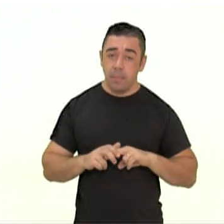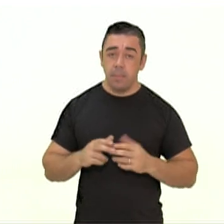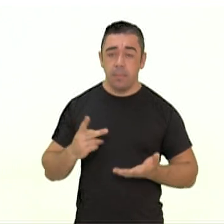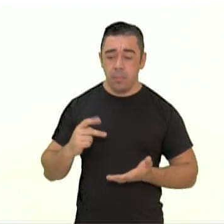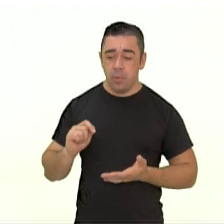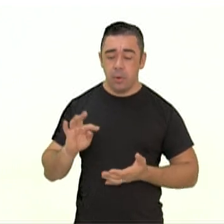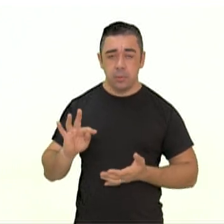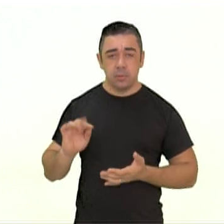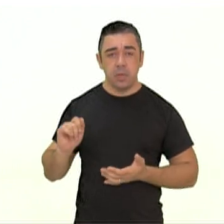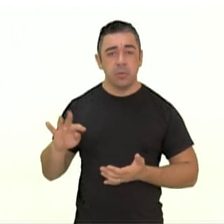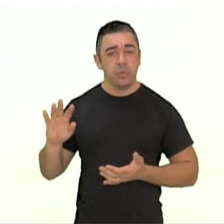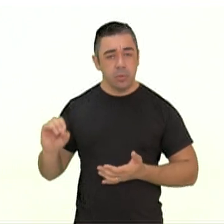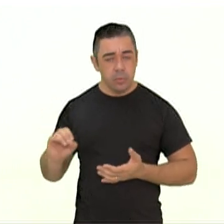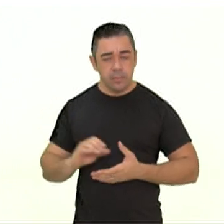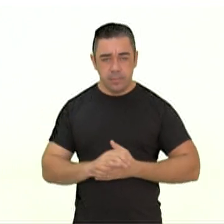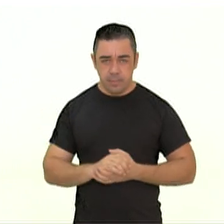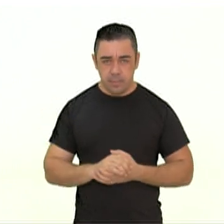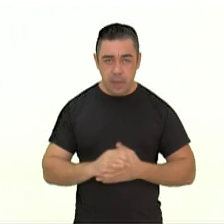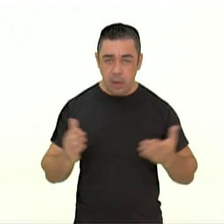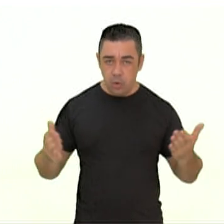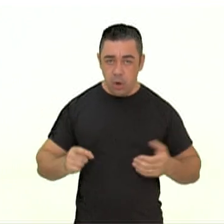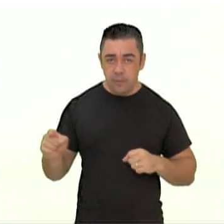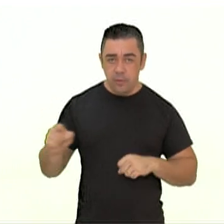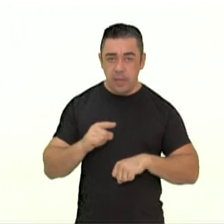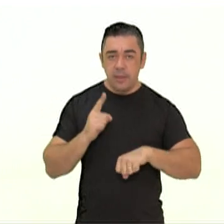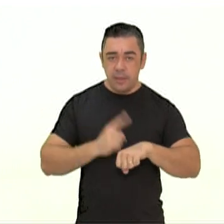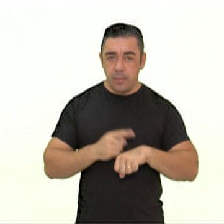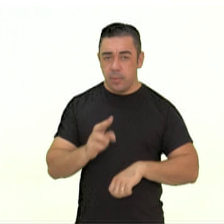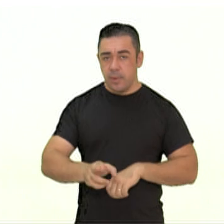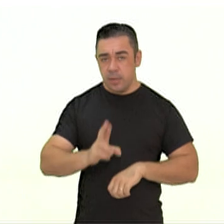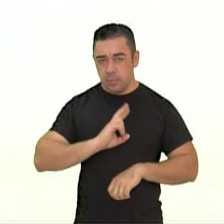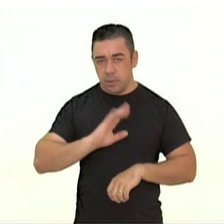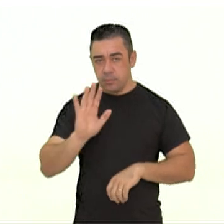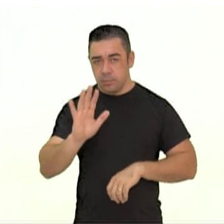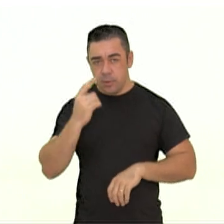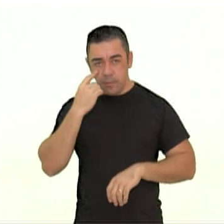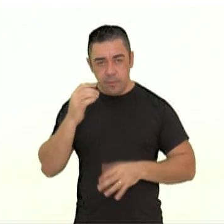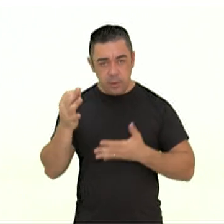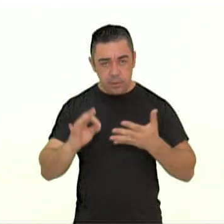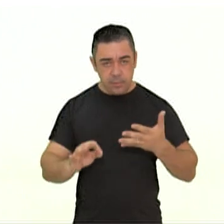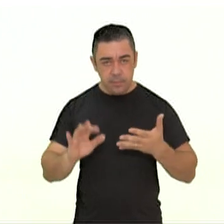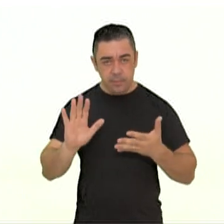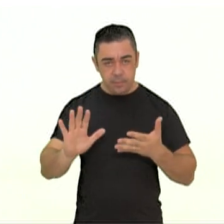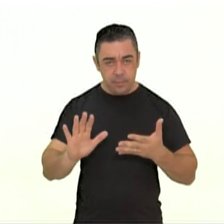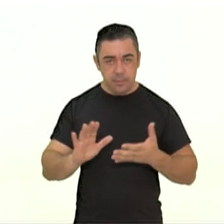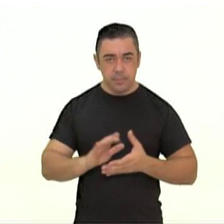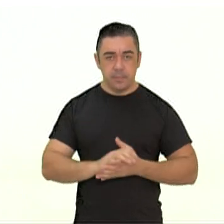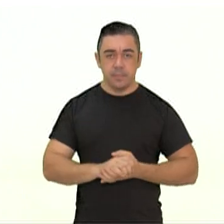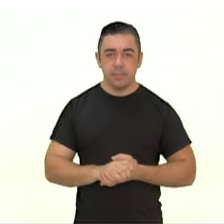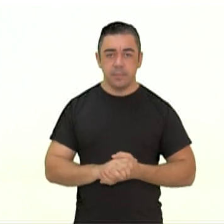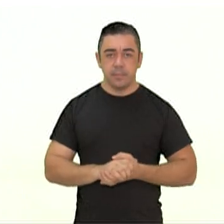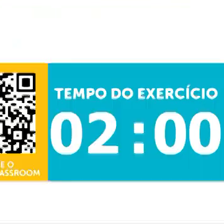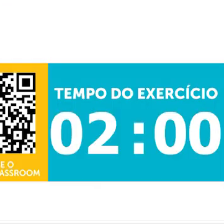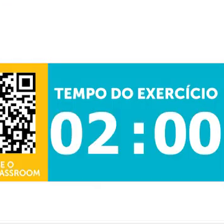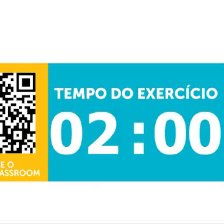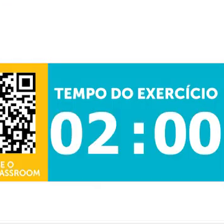portanto. Então, agora, vocês terão um tempinho para responder e nós já voltamos com a correção da alternativa correta.